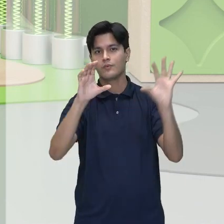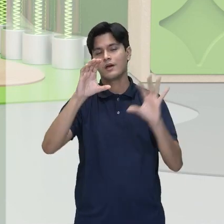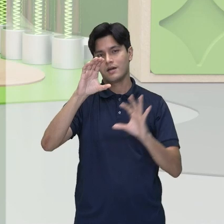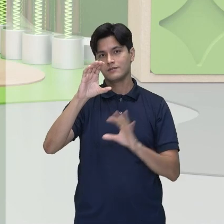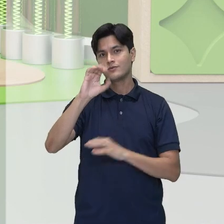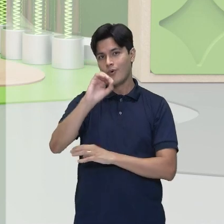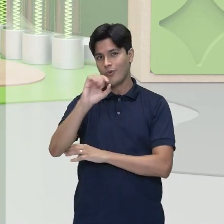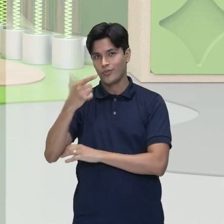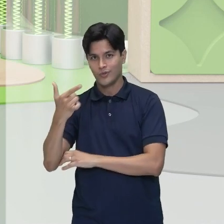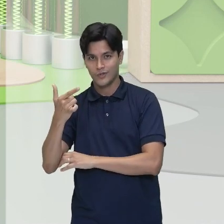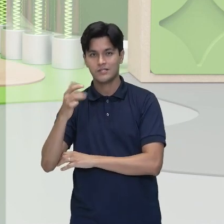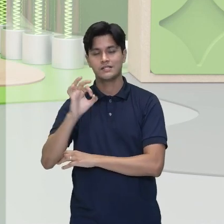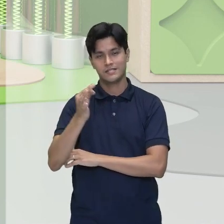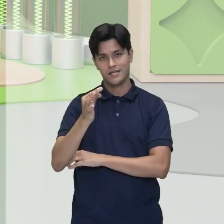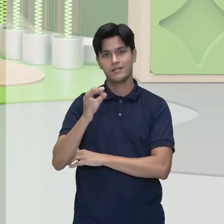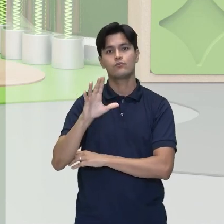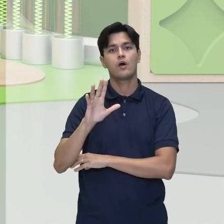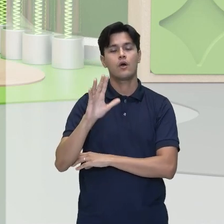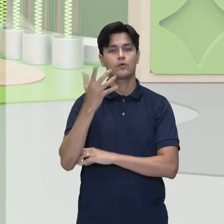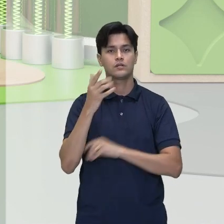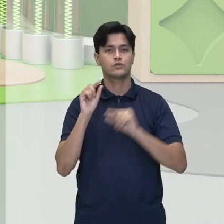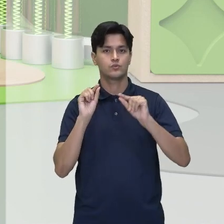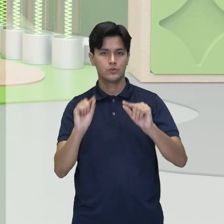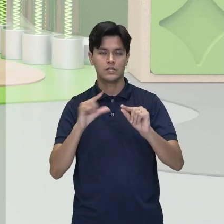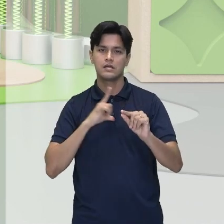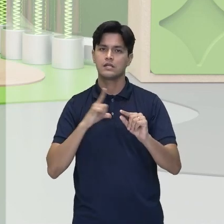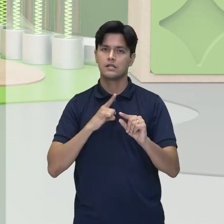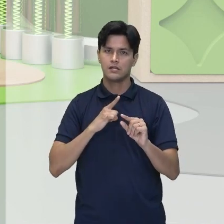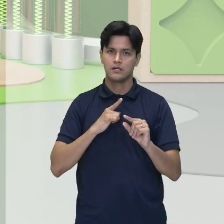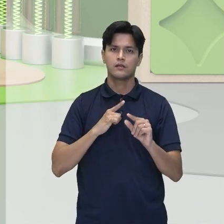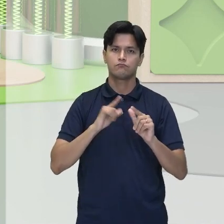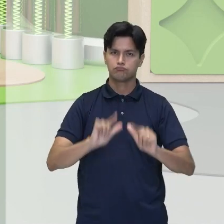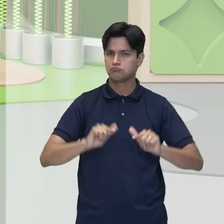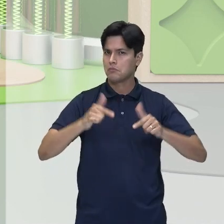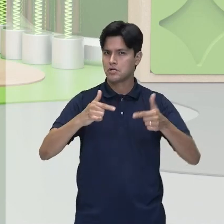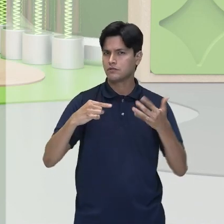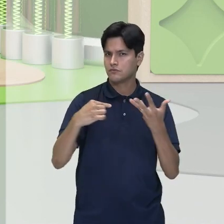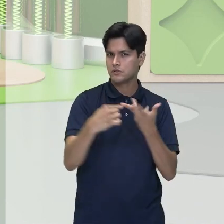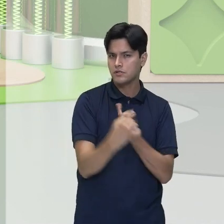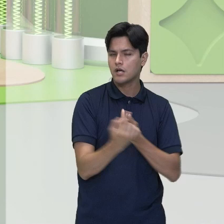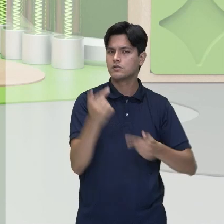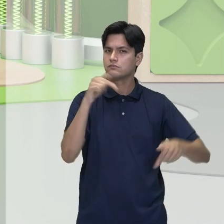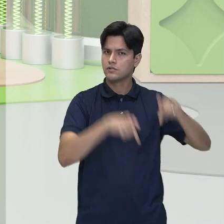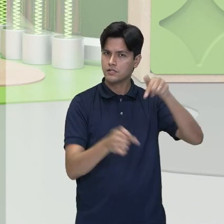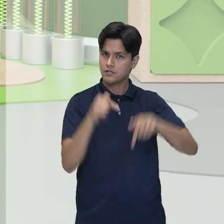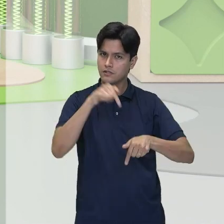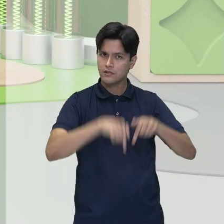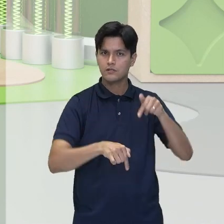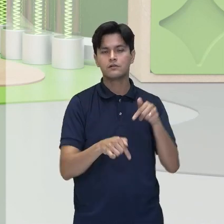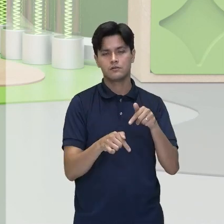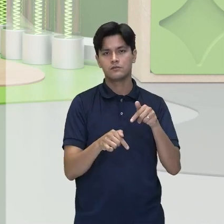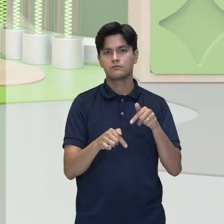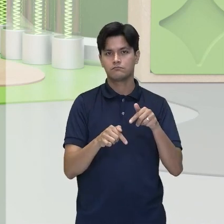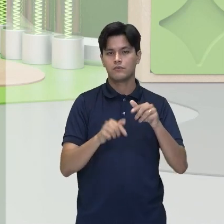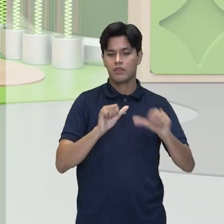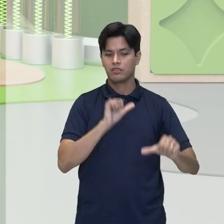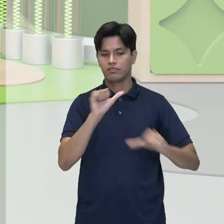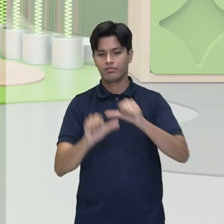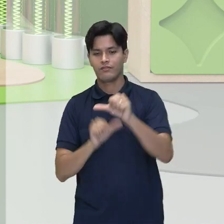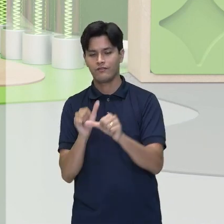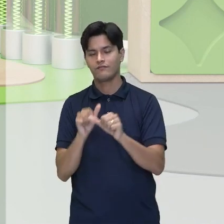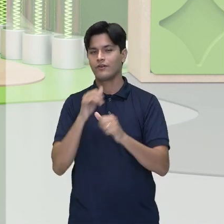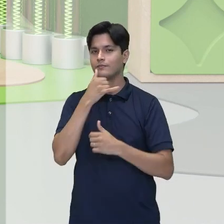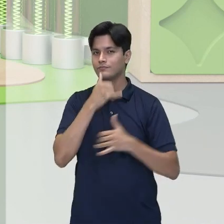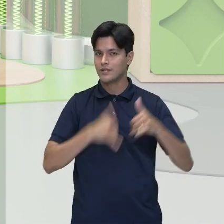Com isso, elas realizam ali algumas atividades químicas, né? Transformam isso em energia para o próprio organismo